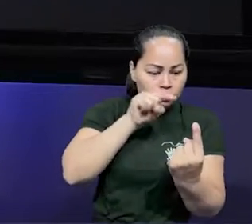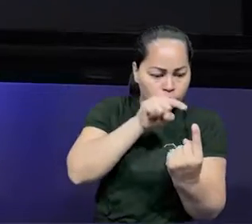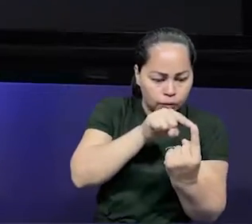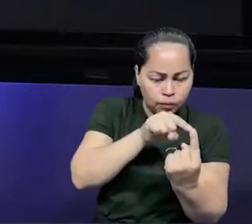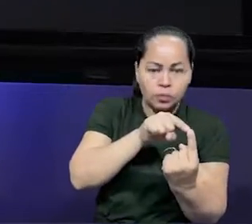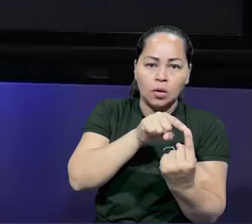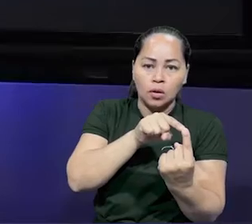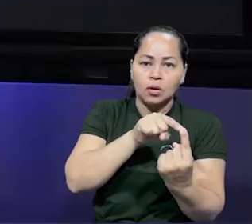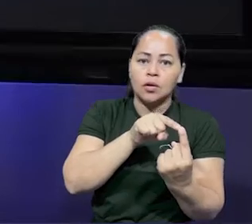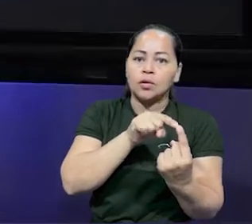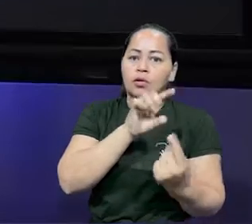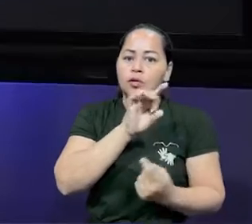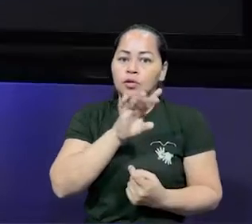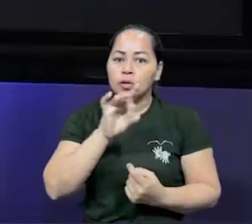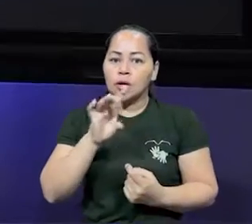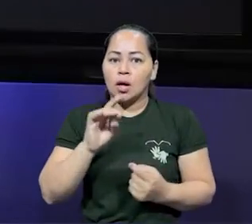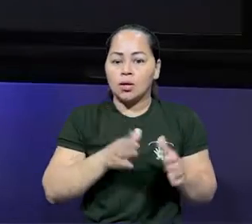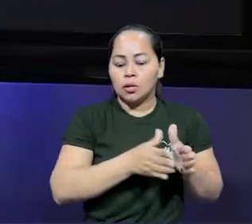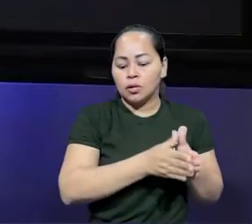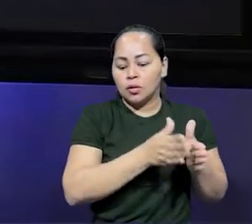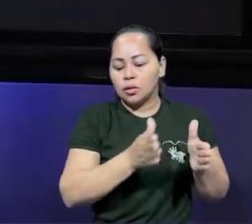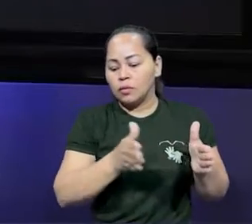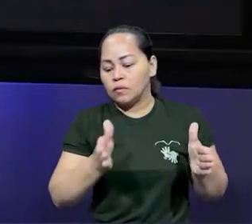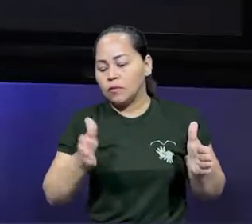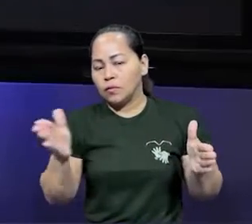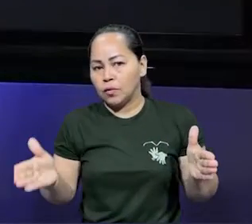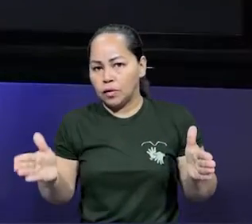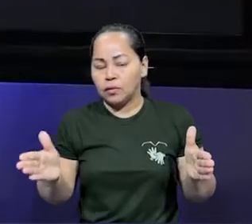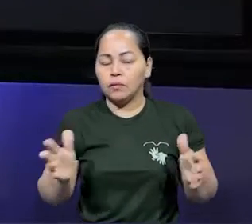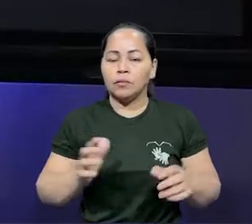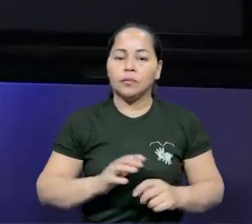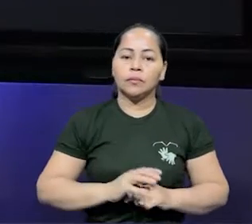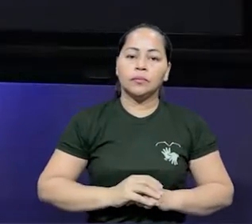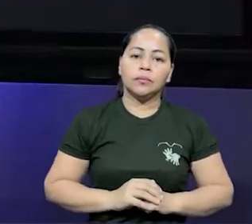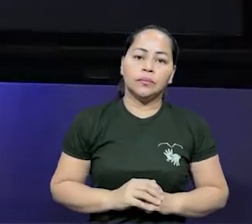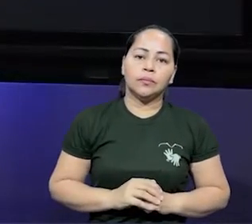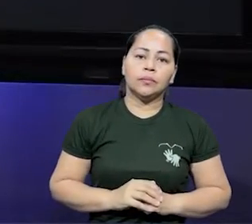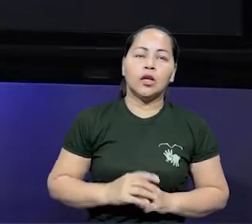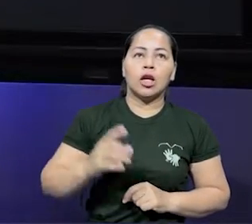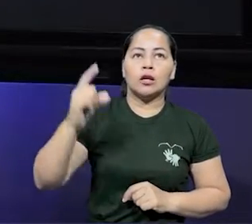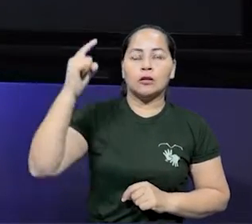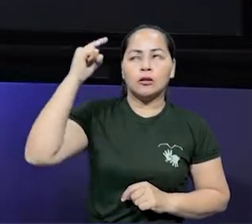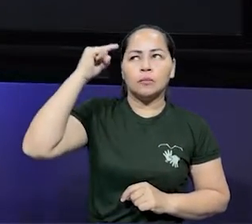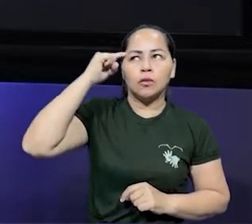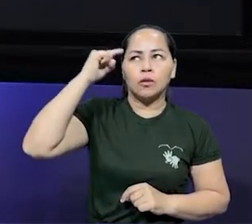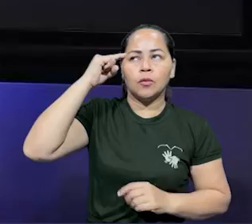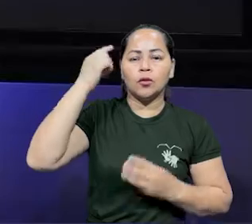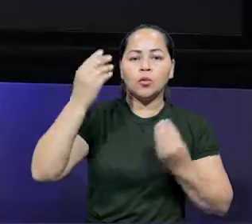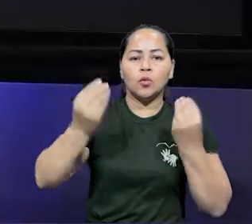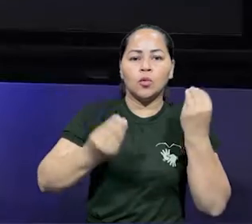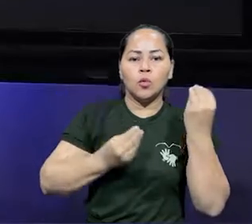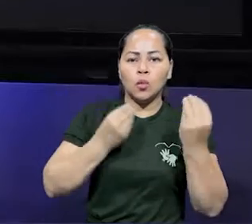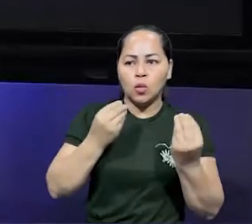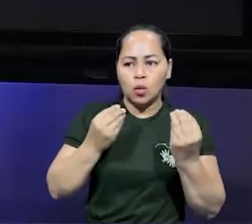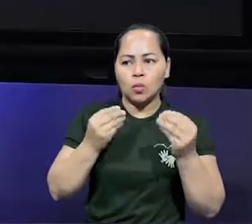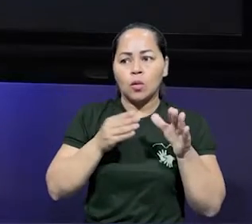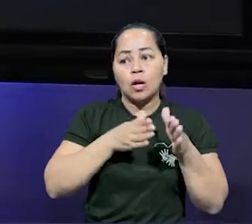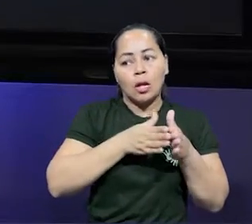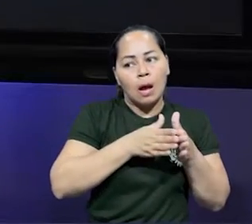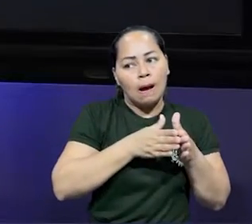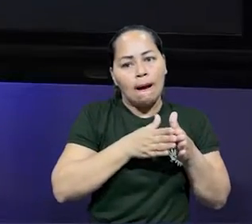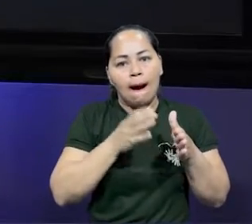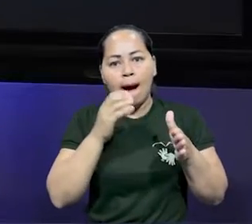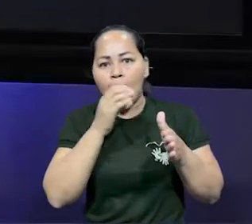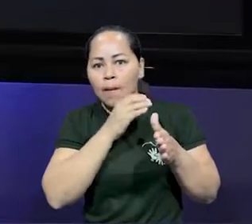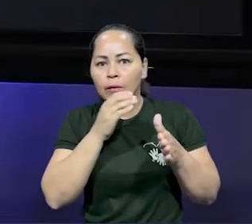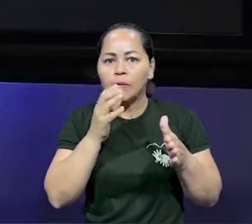de acordo com a fase do desenvolvimento em que se encontra. O pensamento não é inerente, mas construído, como eu